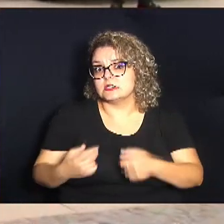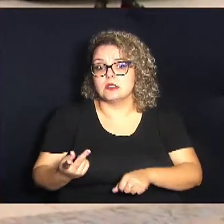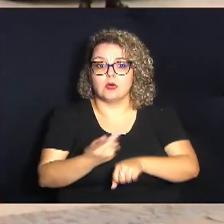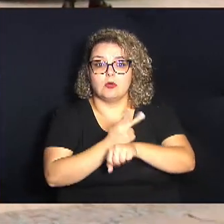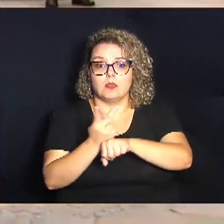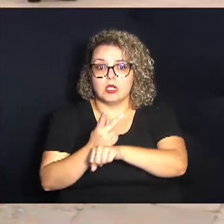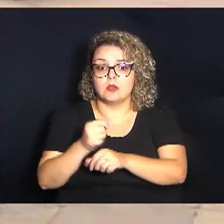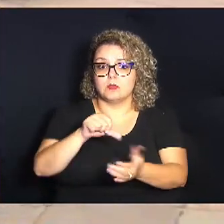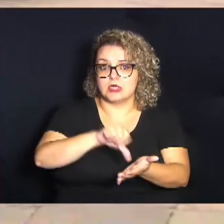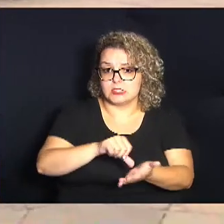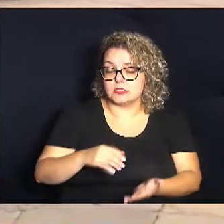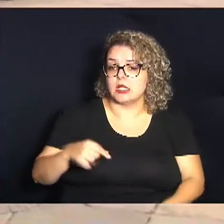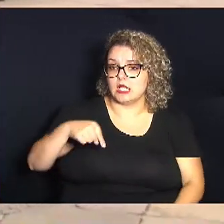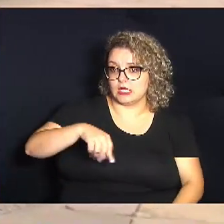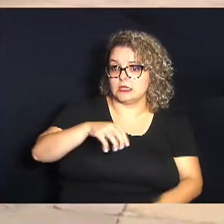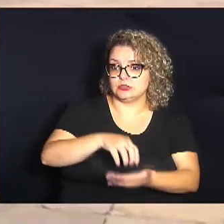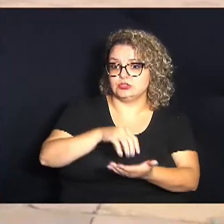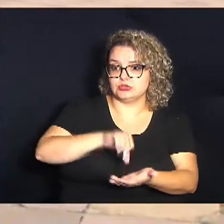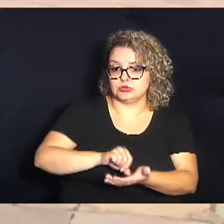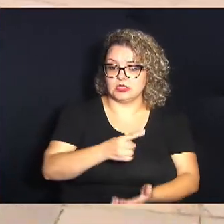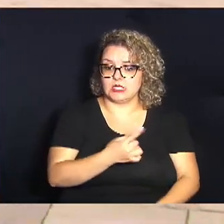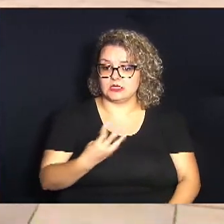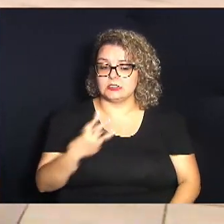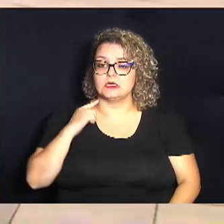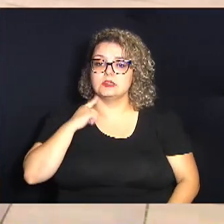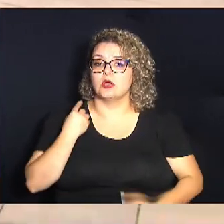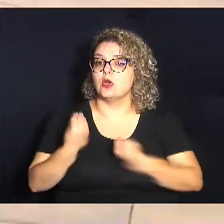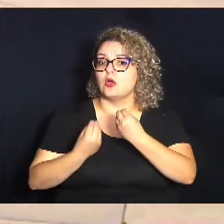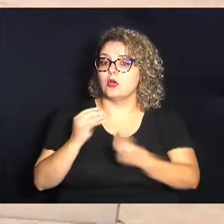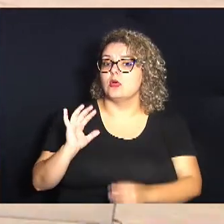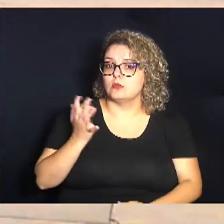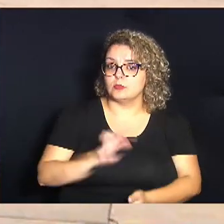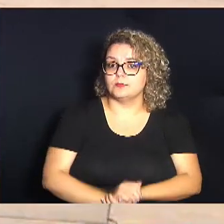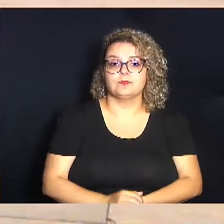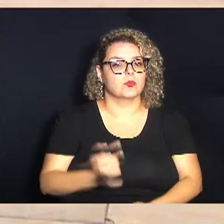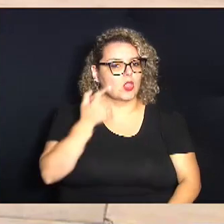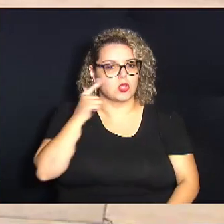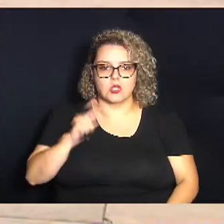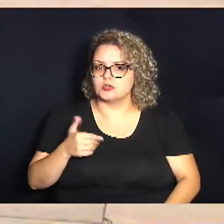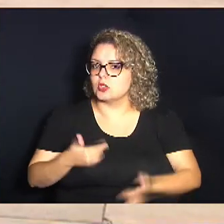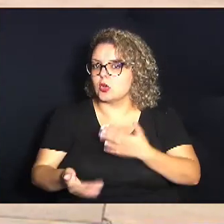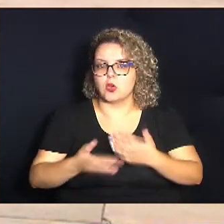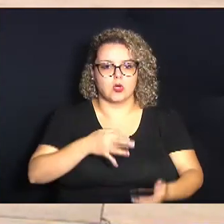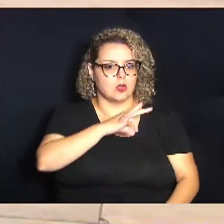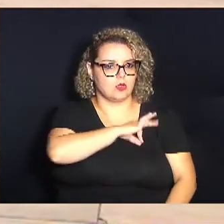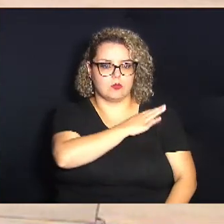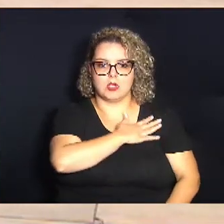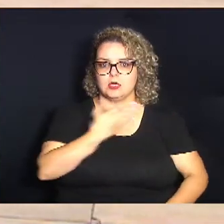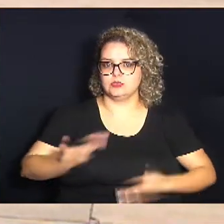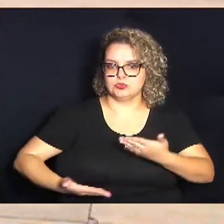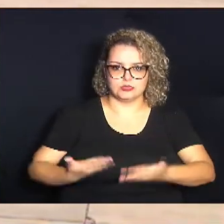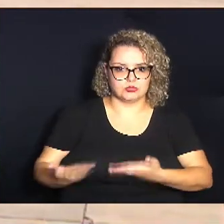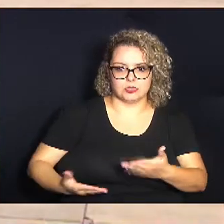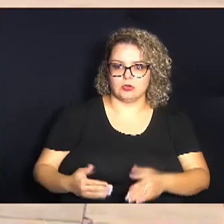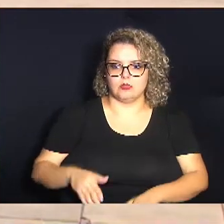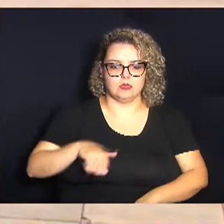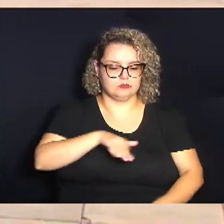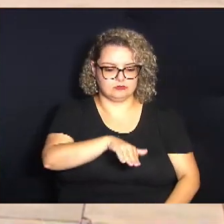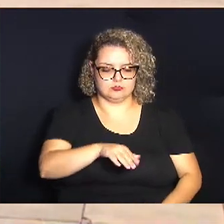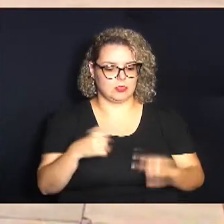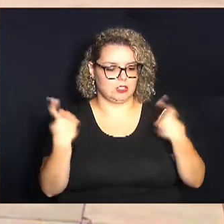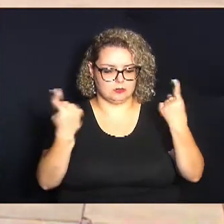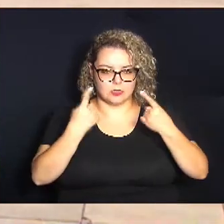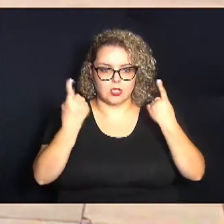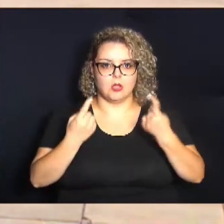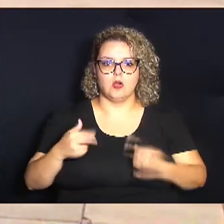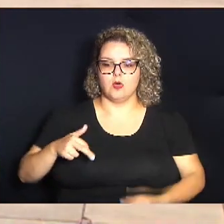também essa base aqui no centro, na 13 de maio? Como que isso funciona? Claro, qualquer policial militar de serviço, ou seja em viatura, seja em patrulhamento a